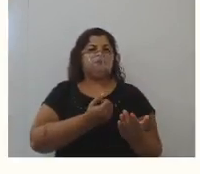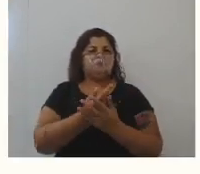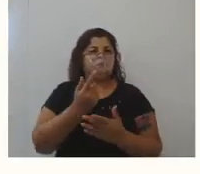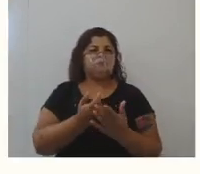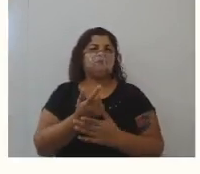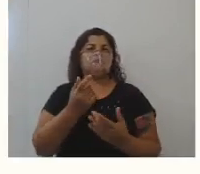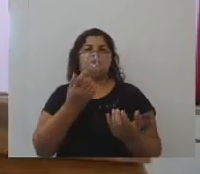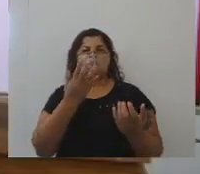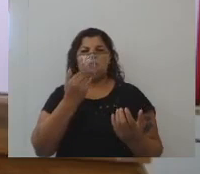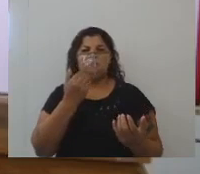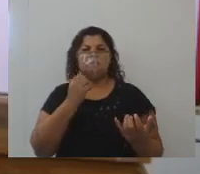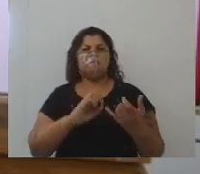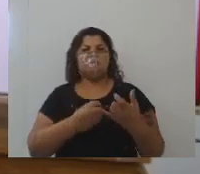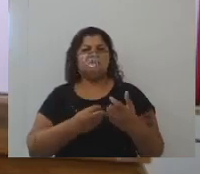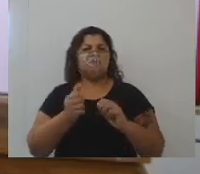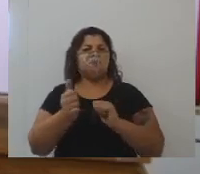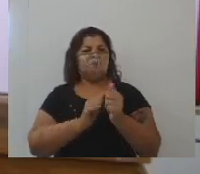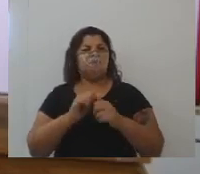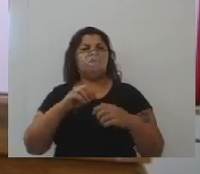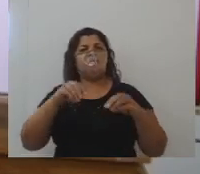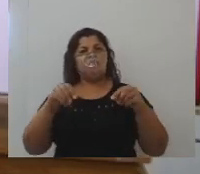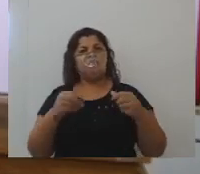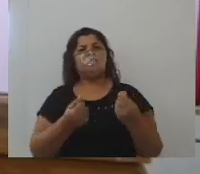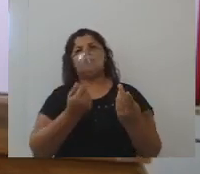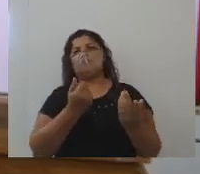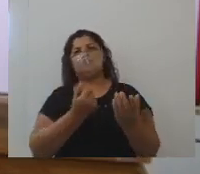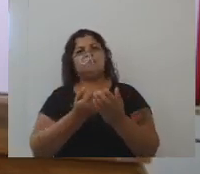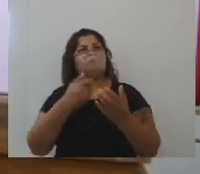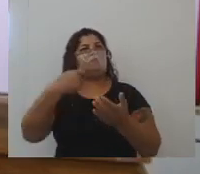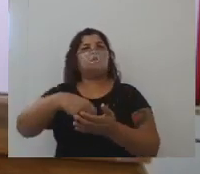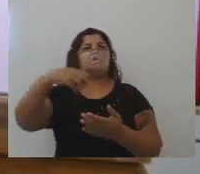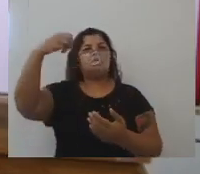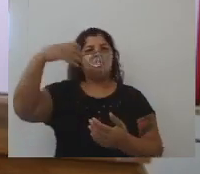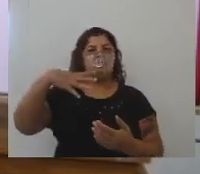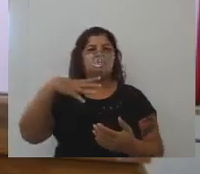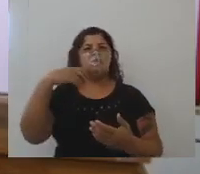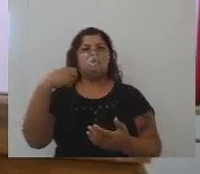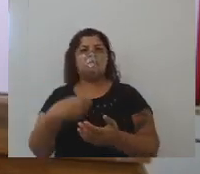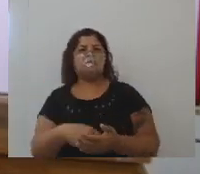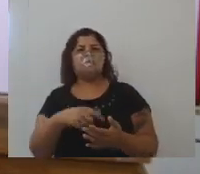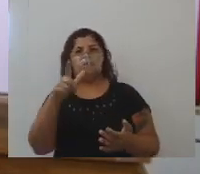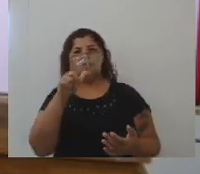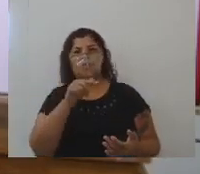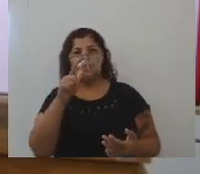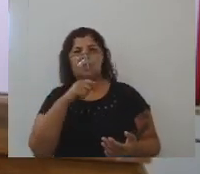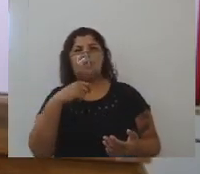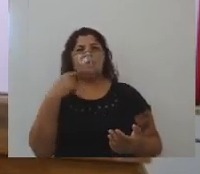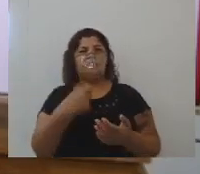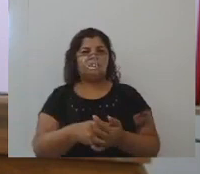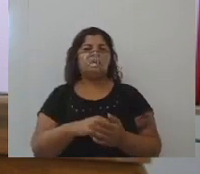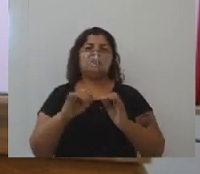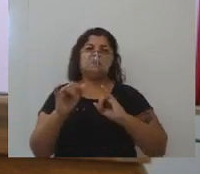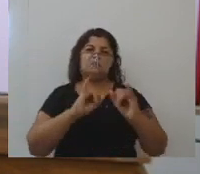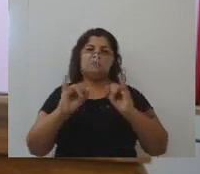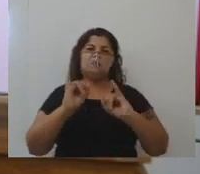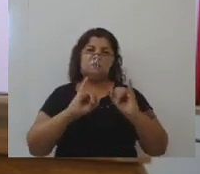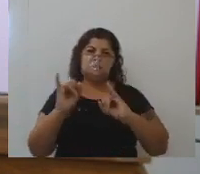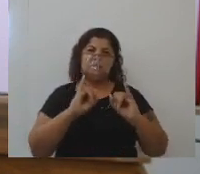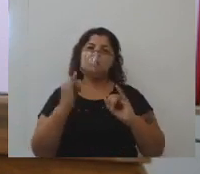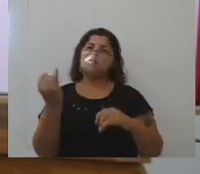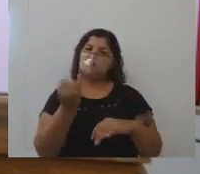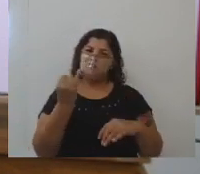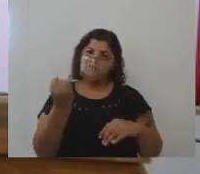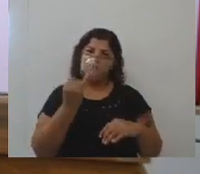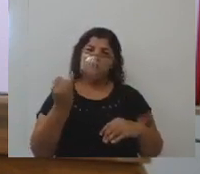comprar arroz, para comprar farinha, para pagar a conta de luz, para pagar a conta de água, para pagar a conta de internet, que agora ela é